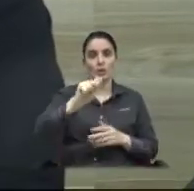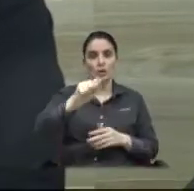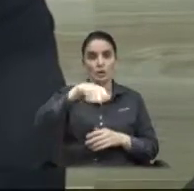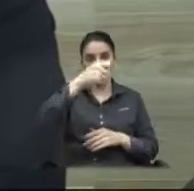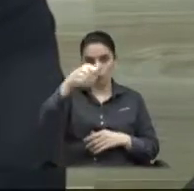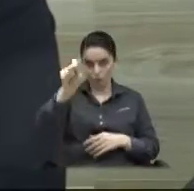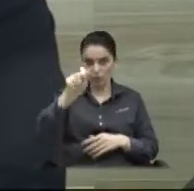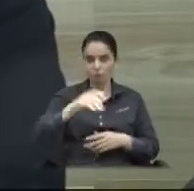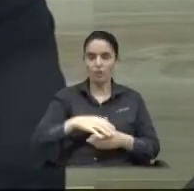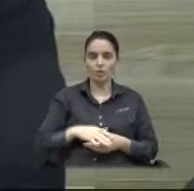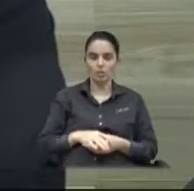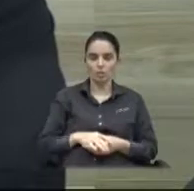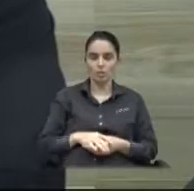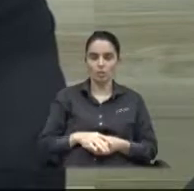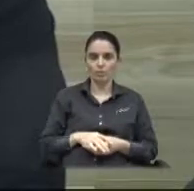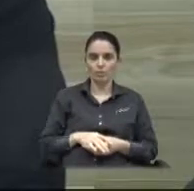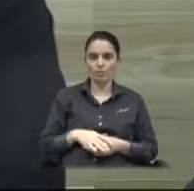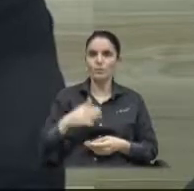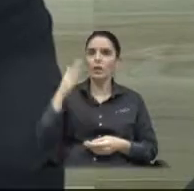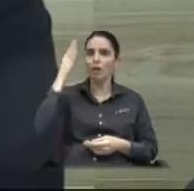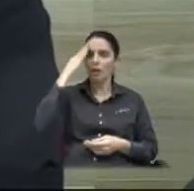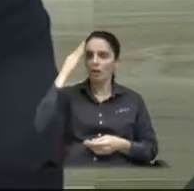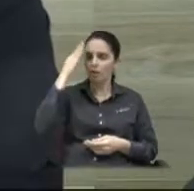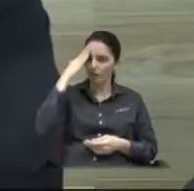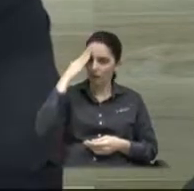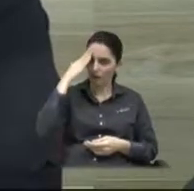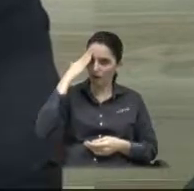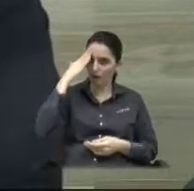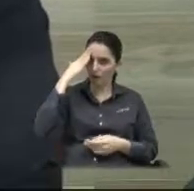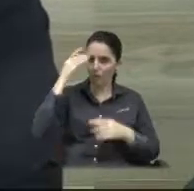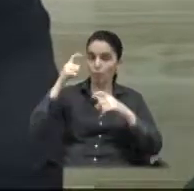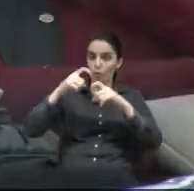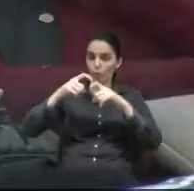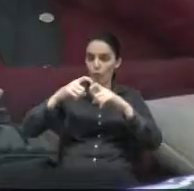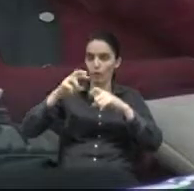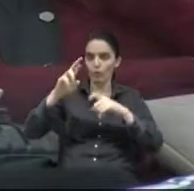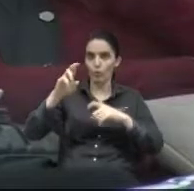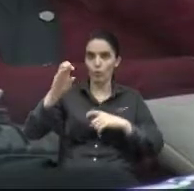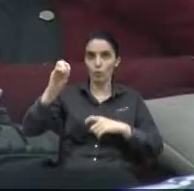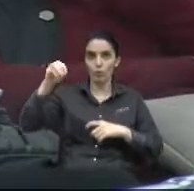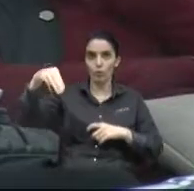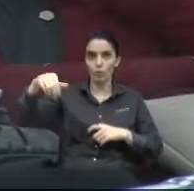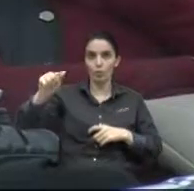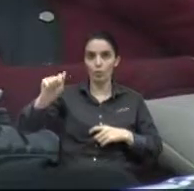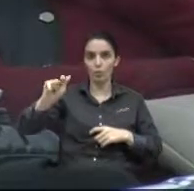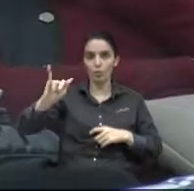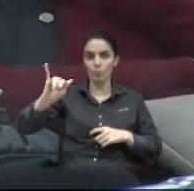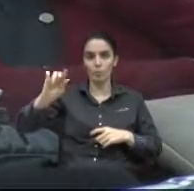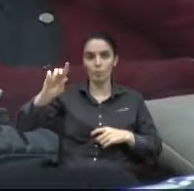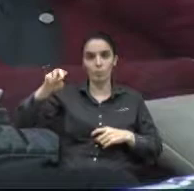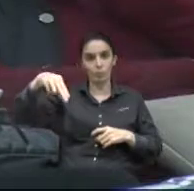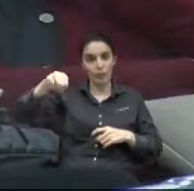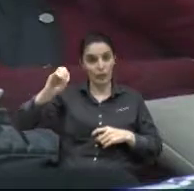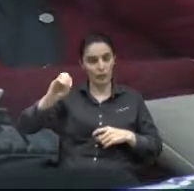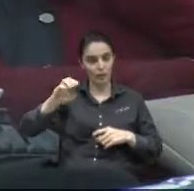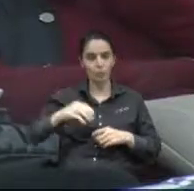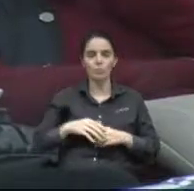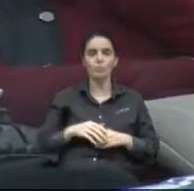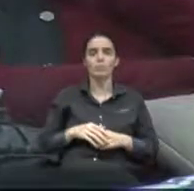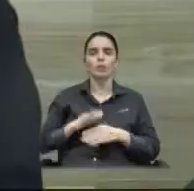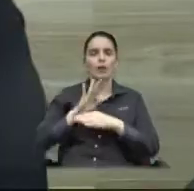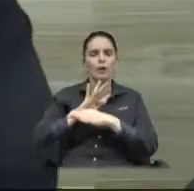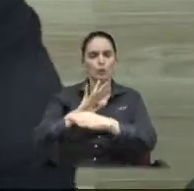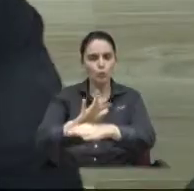e que sabe o trabalho que o Dr. Romalino fez e ainda continua fazendo para a nossa cidade. E